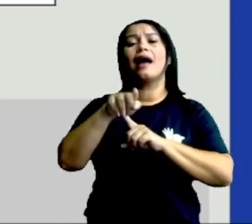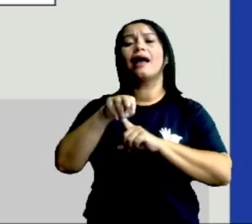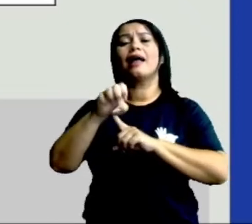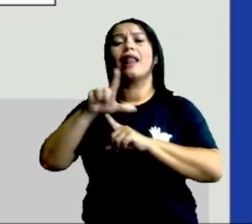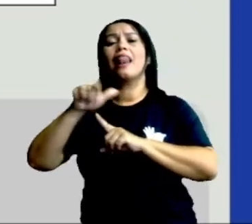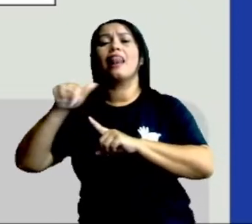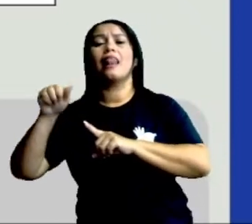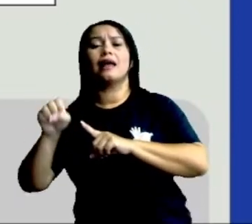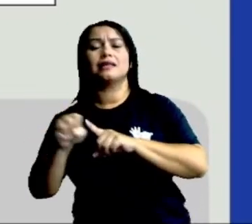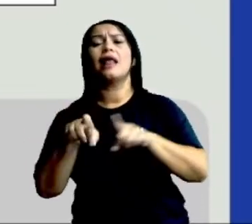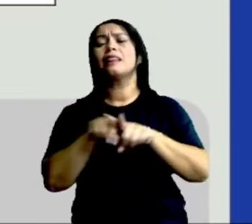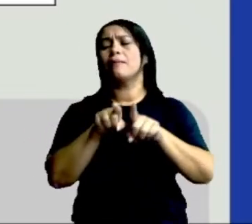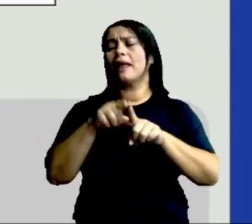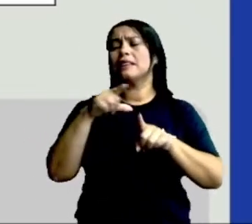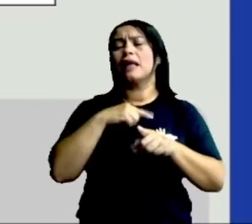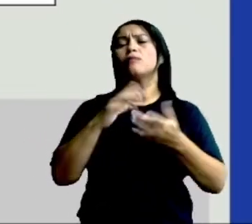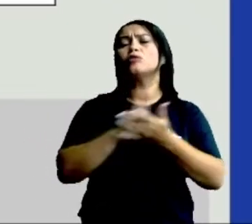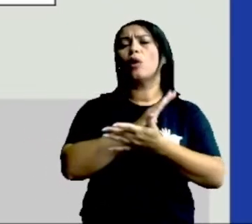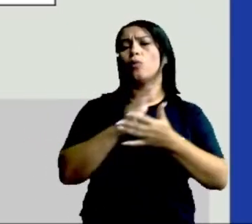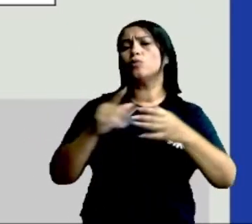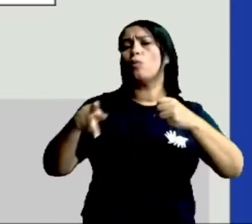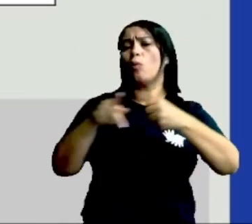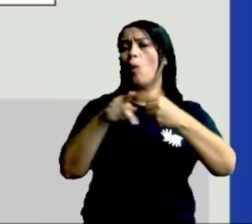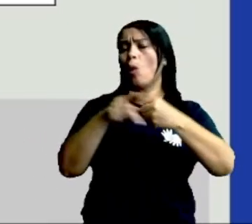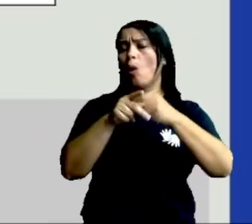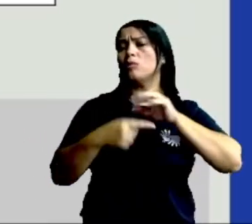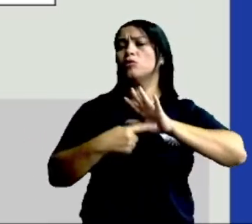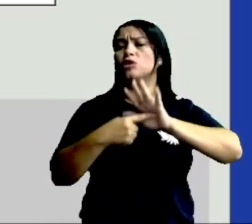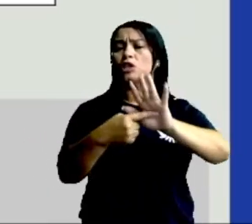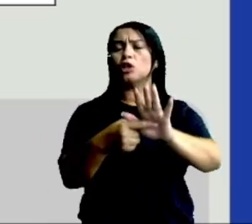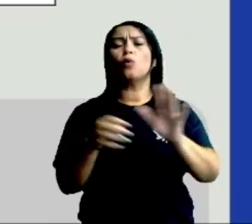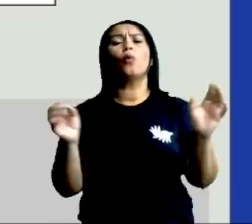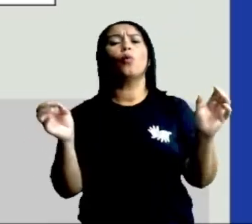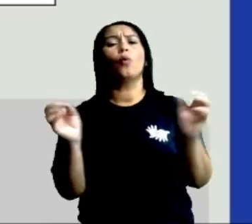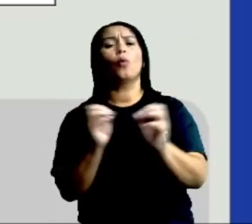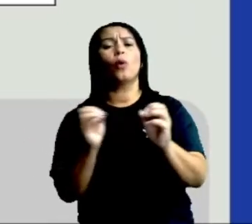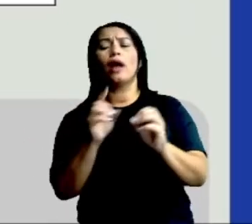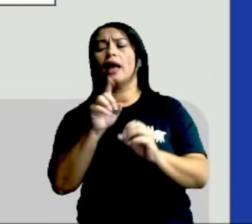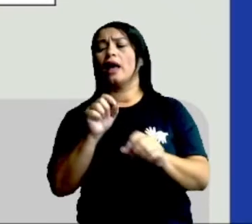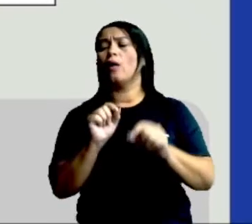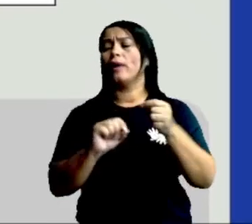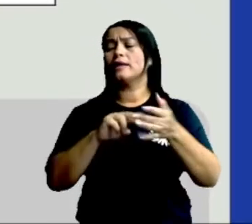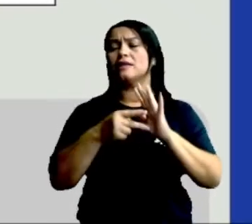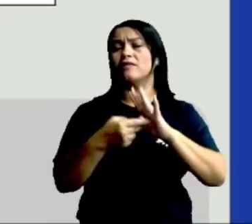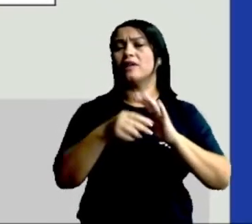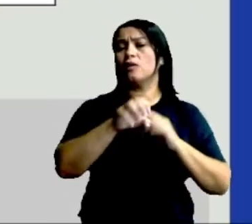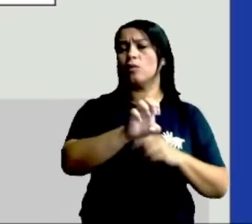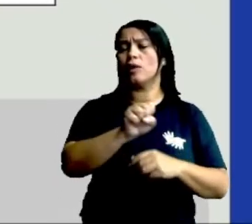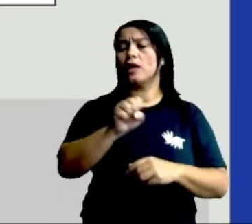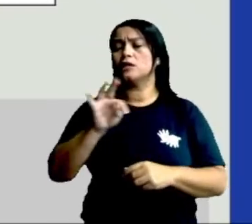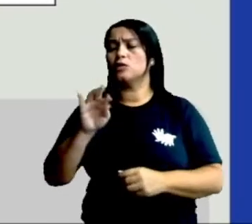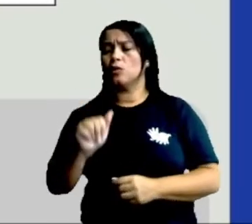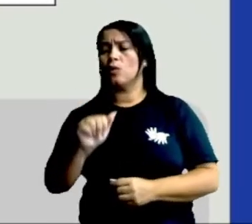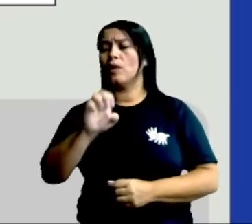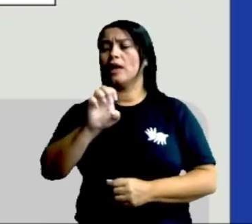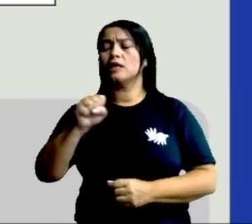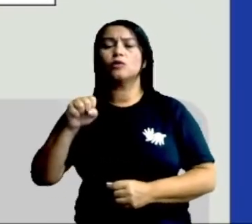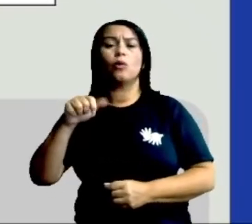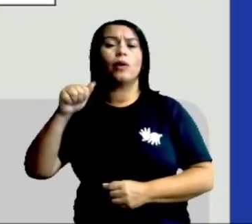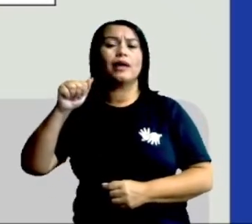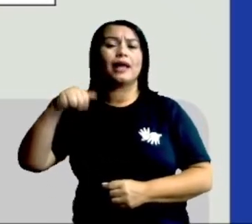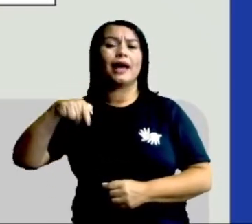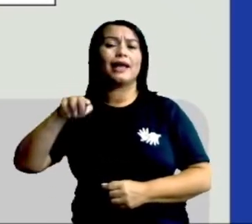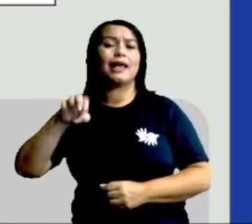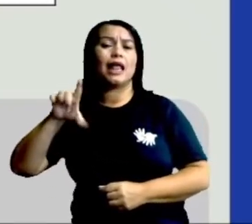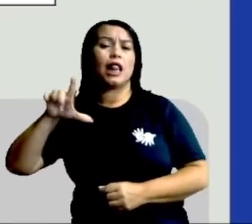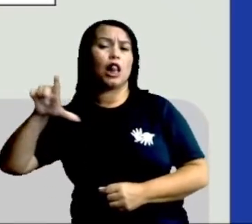também tem os pronomes demonstrativos neutros, que é o esto, eso e aquele. E como